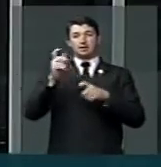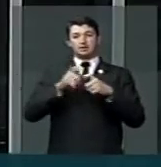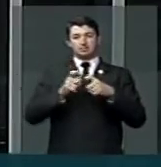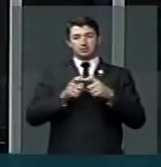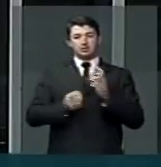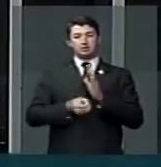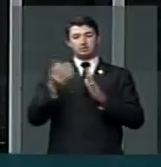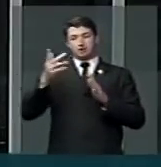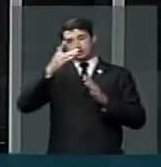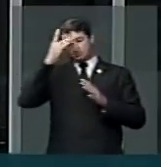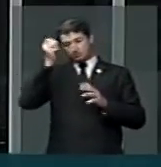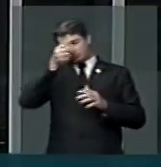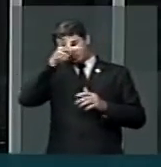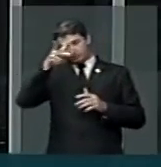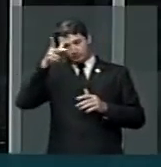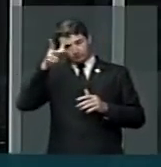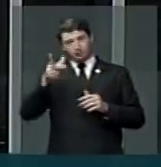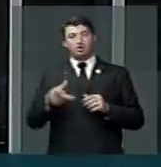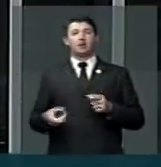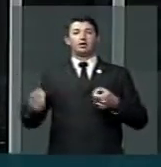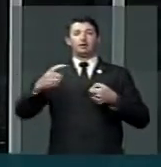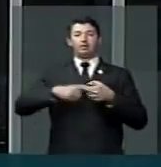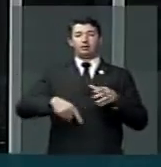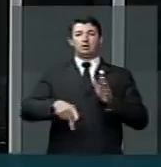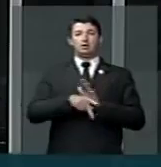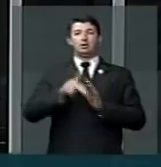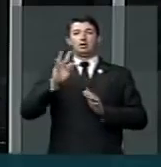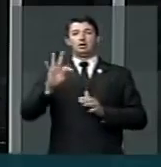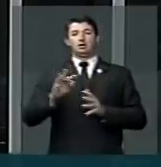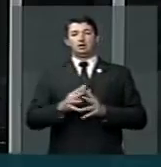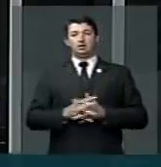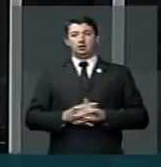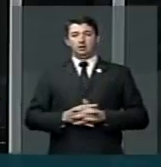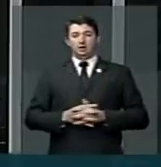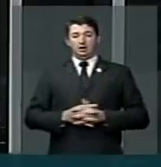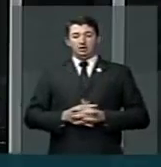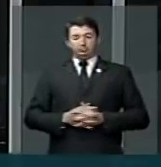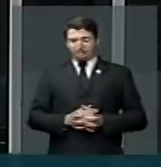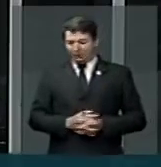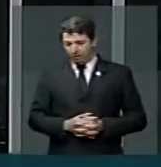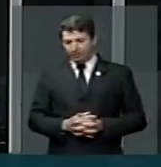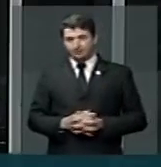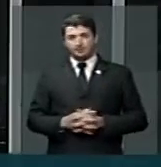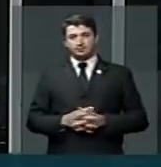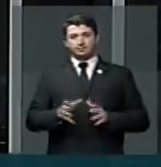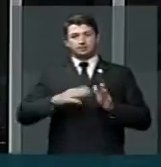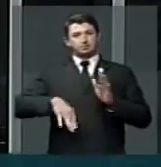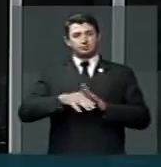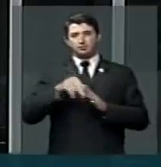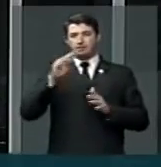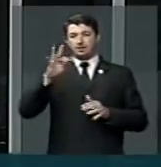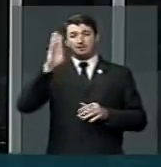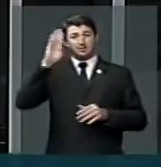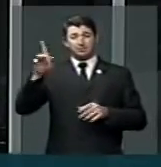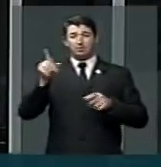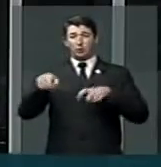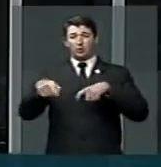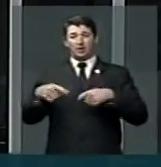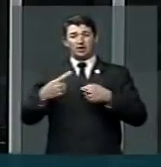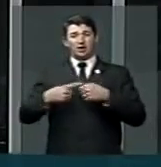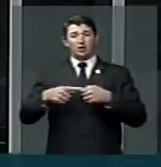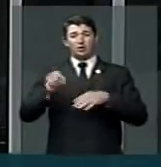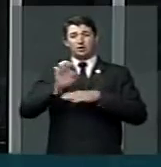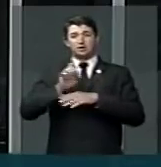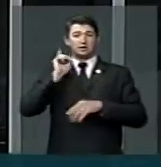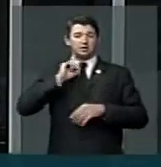parte dos prefeitos filiados ao nosso partido e de todos os prefeitos, principalmente do interior do nosso